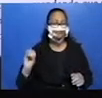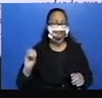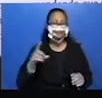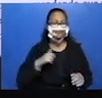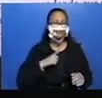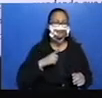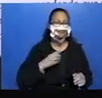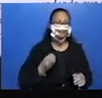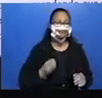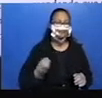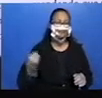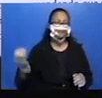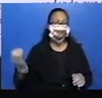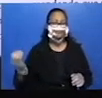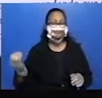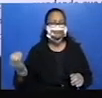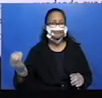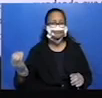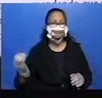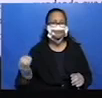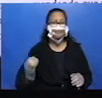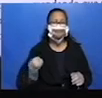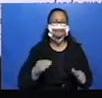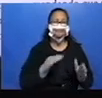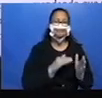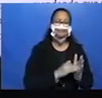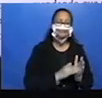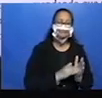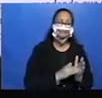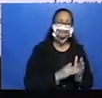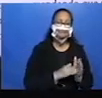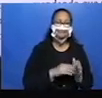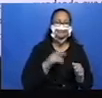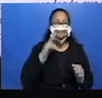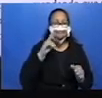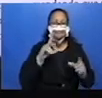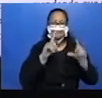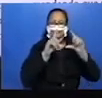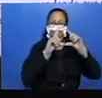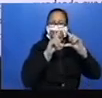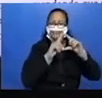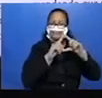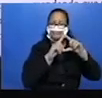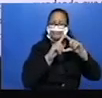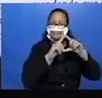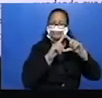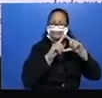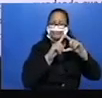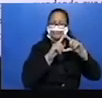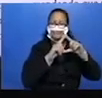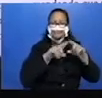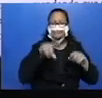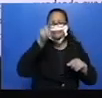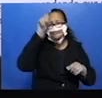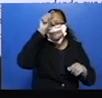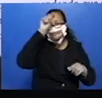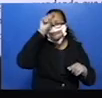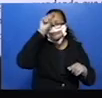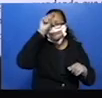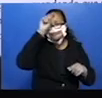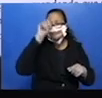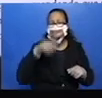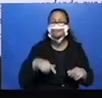Cairo até Gizé para visitar as pirâmides de Quéops, Quéfren e Miquerinos, uma das